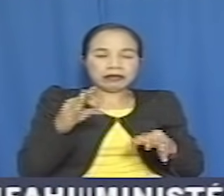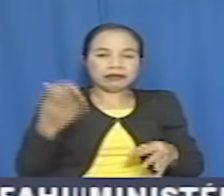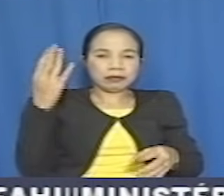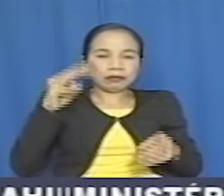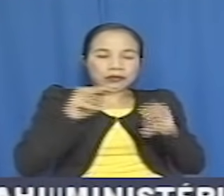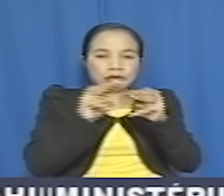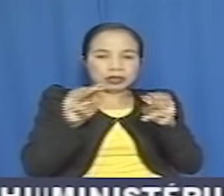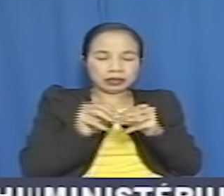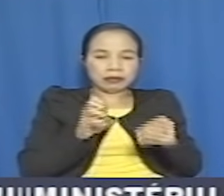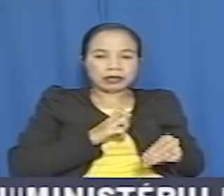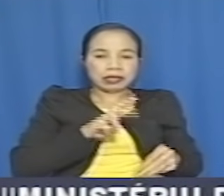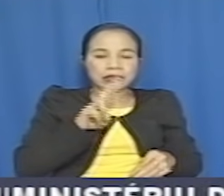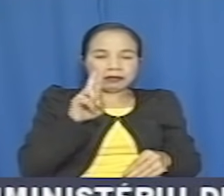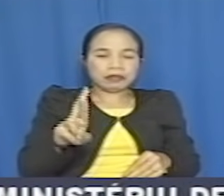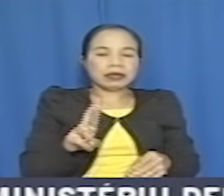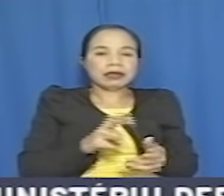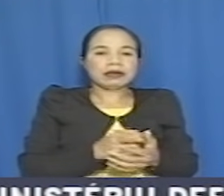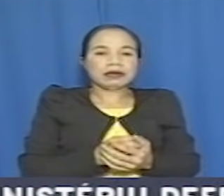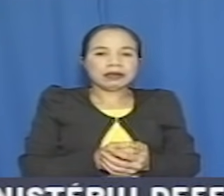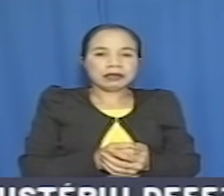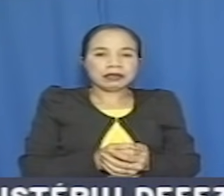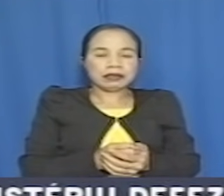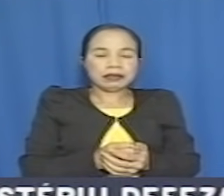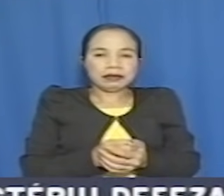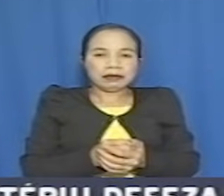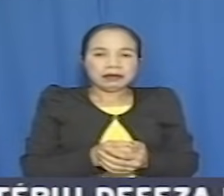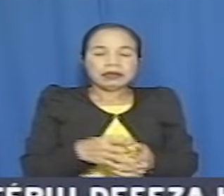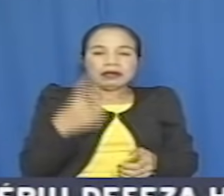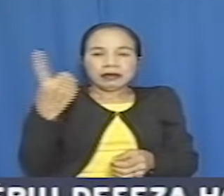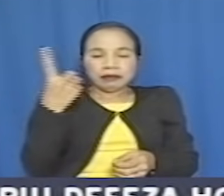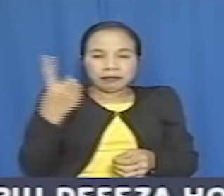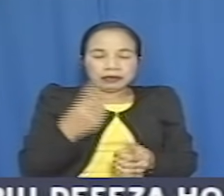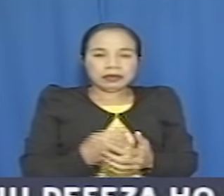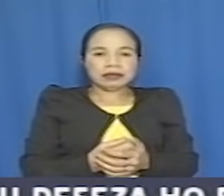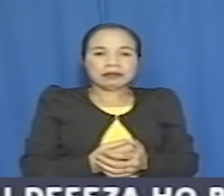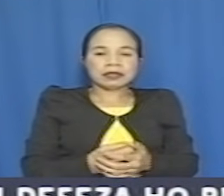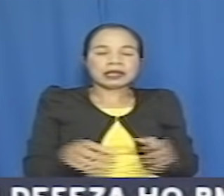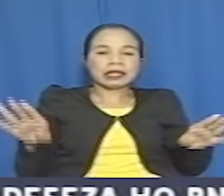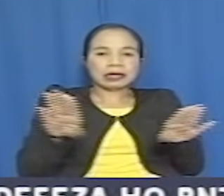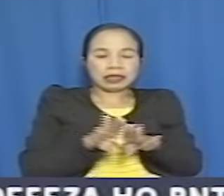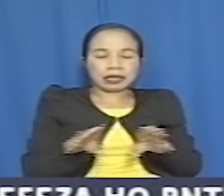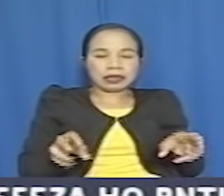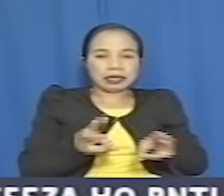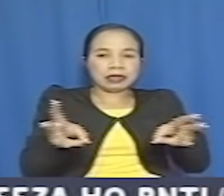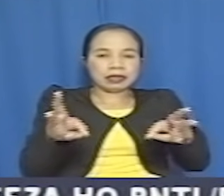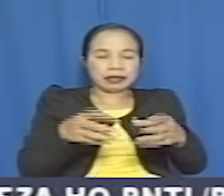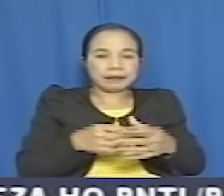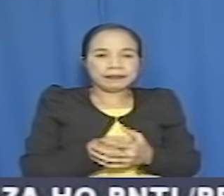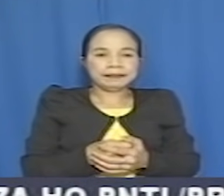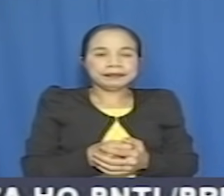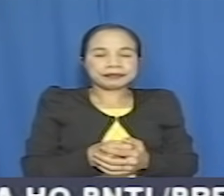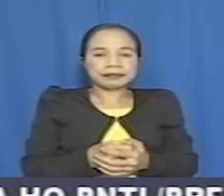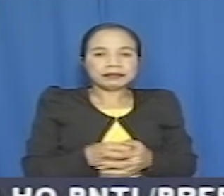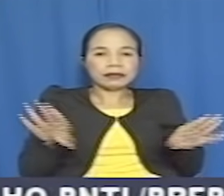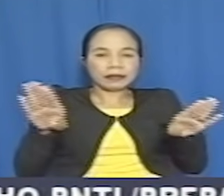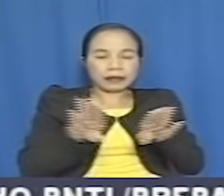Hermera se vigor na fatin date maca cerca sanitária. Cerca sanitária